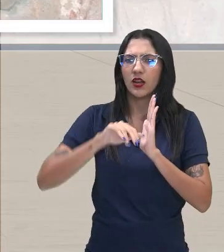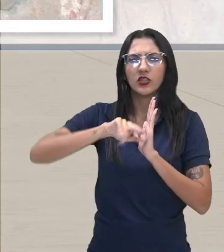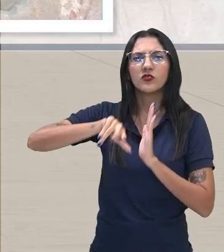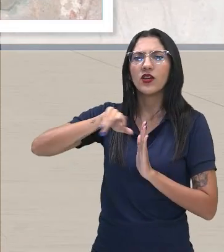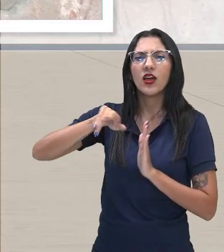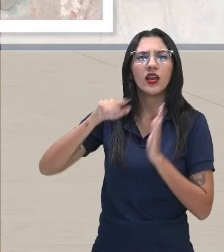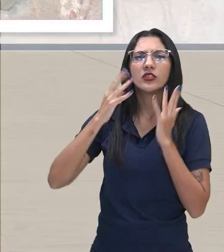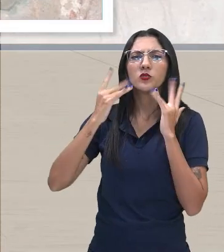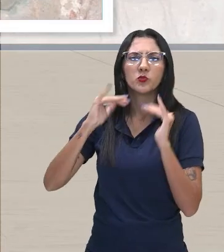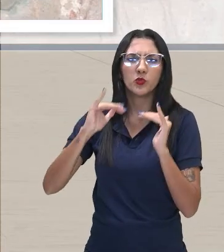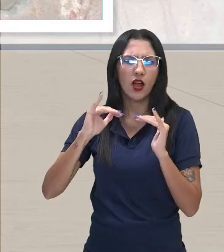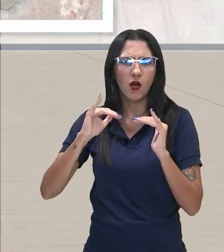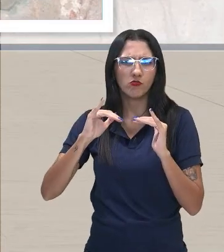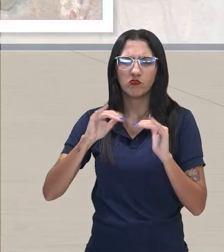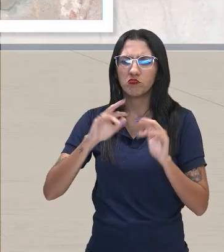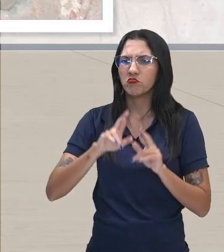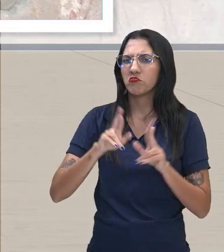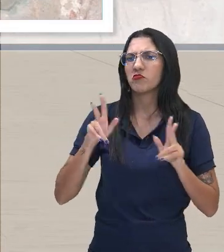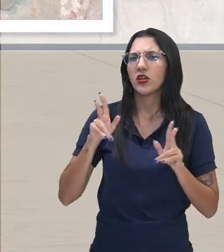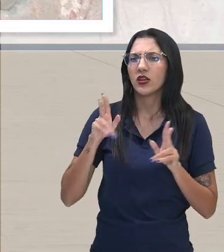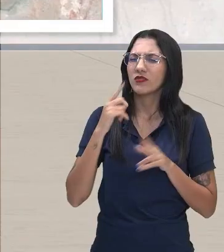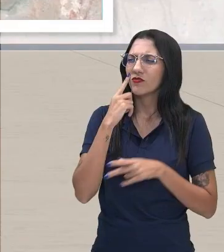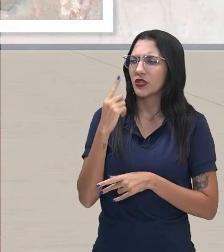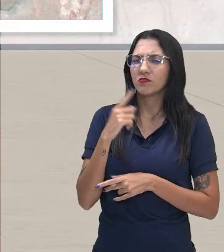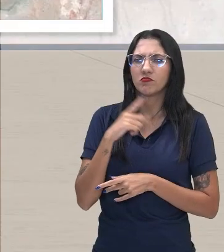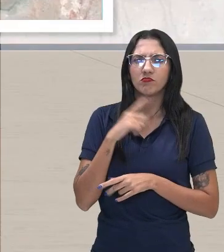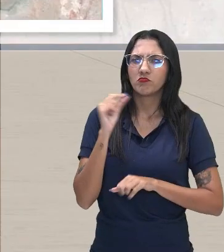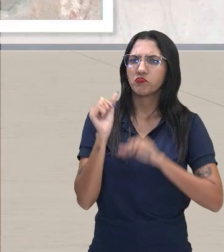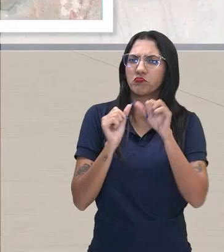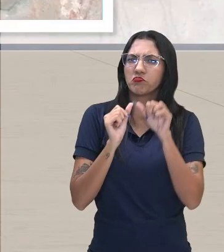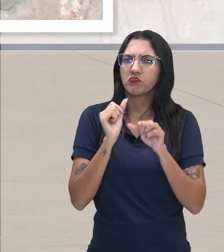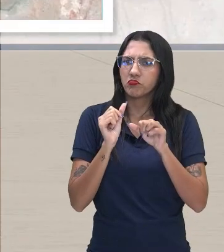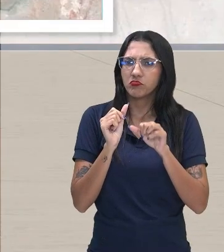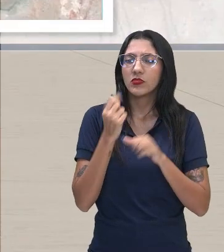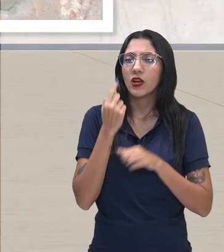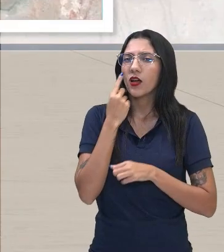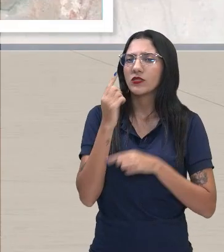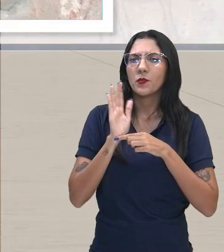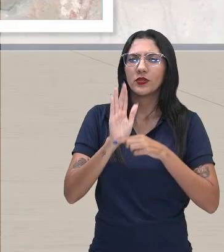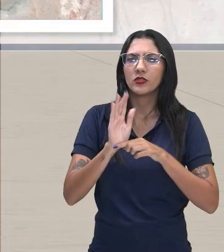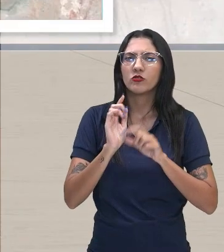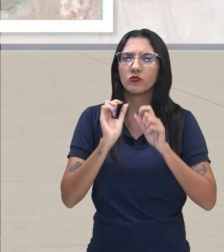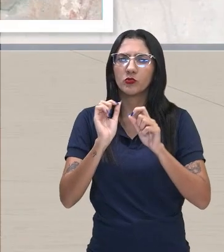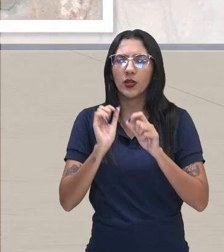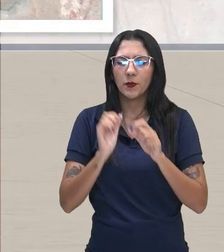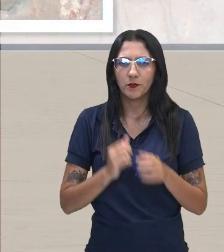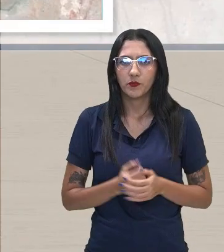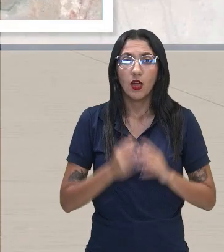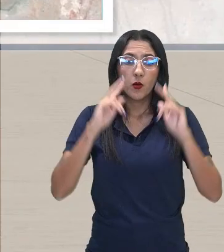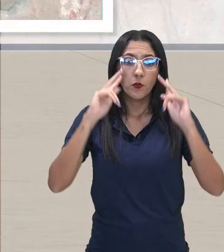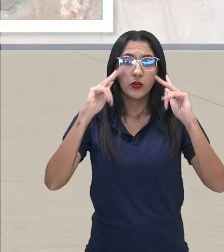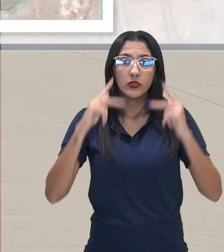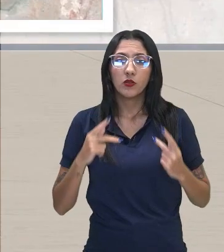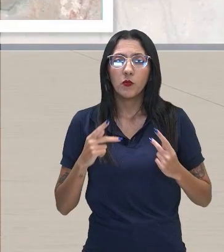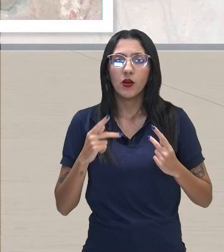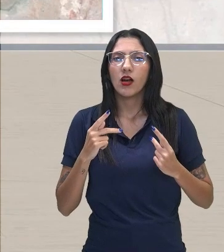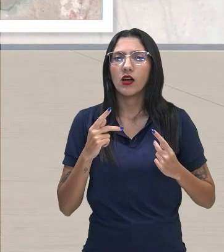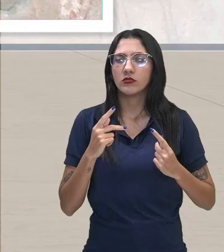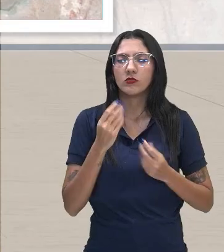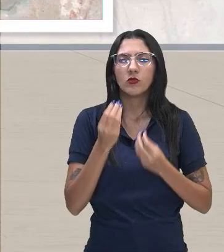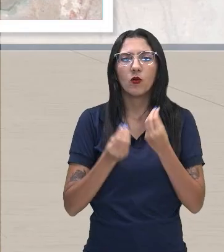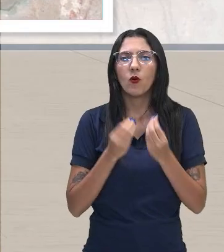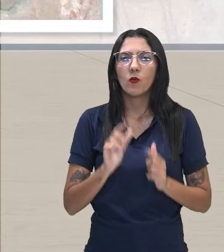podem perceber que ela é esquemática. Aqui nós vemos a representação do ser humano nas suas